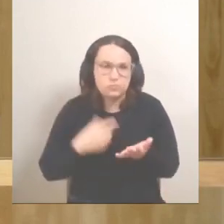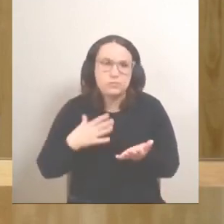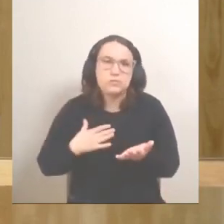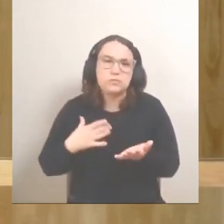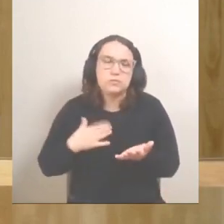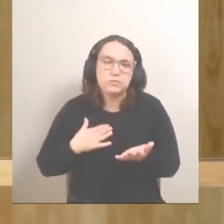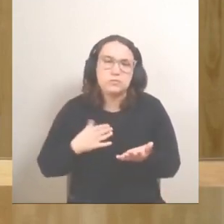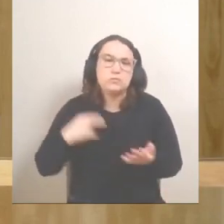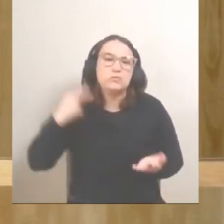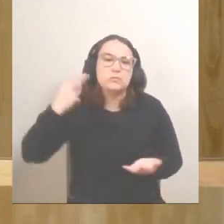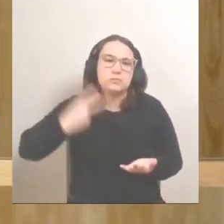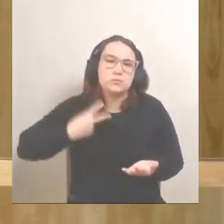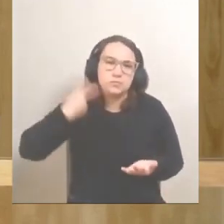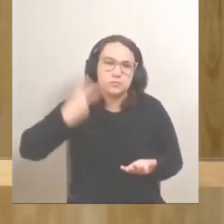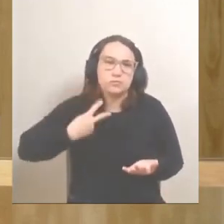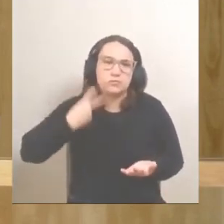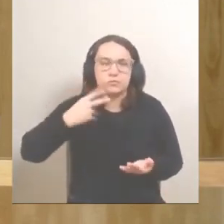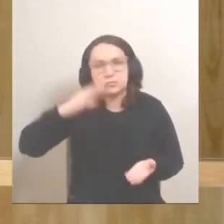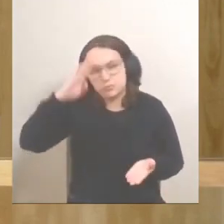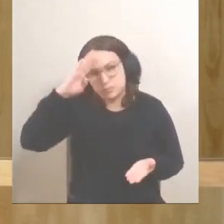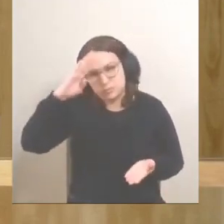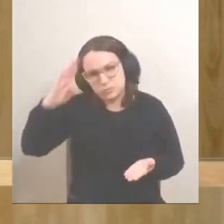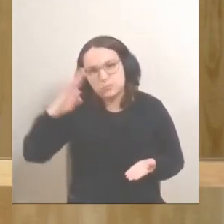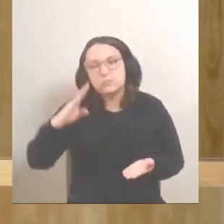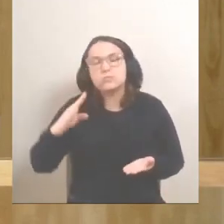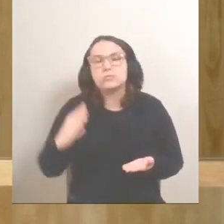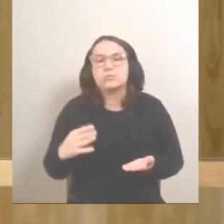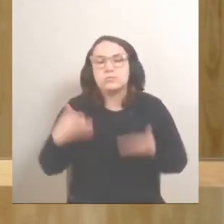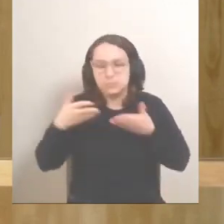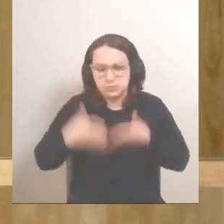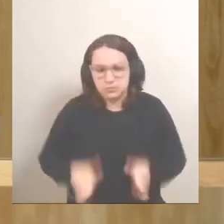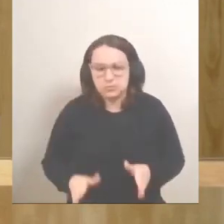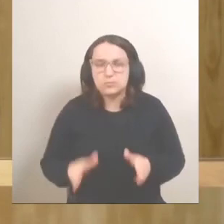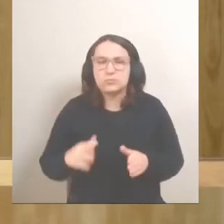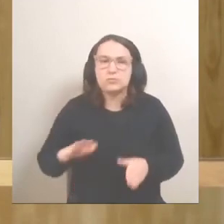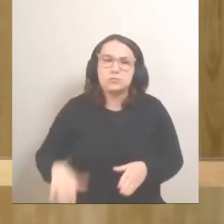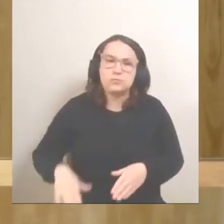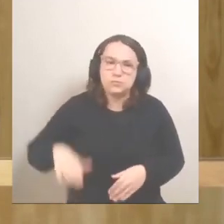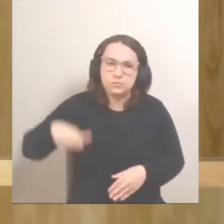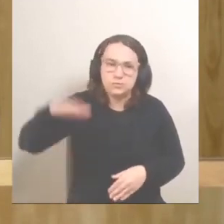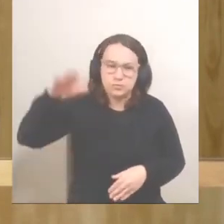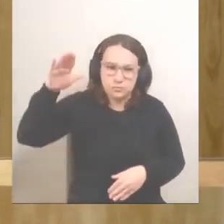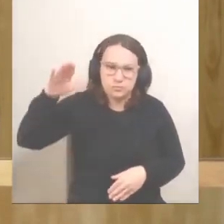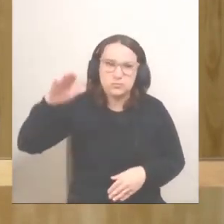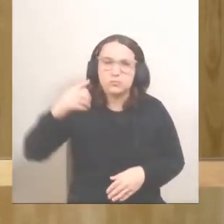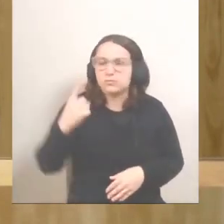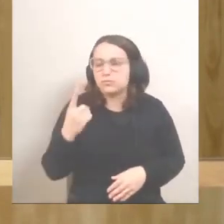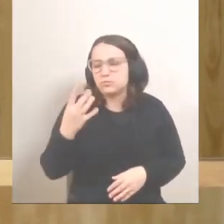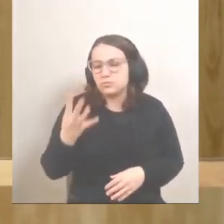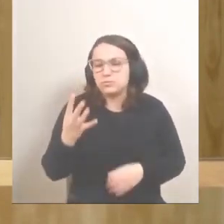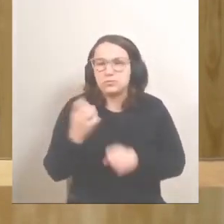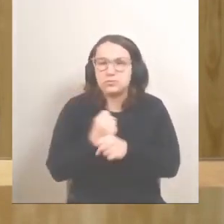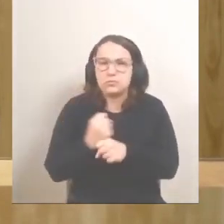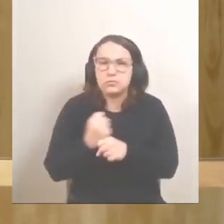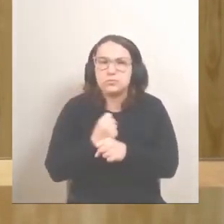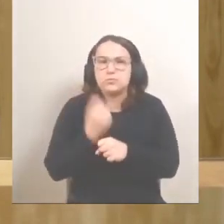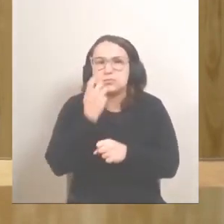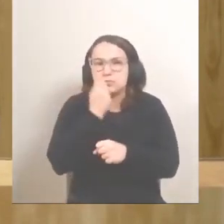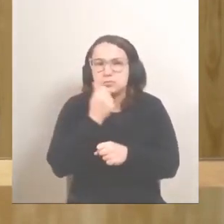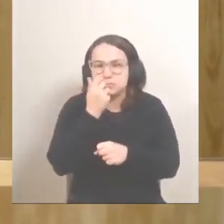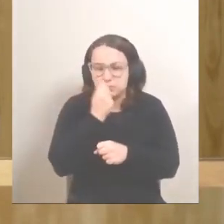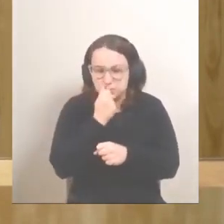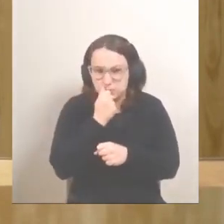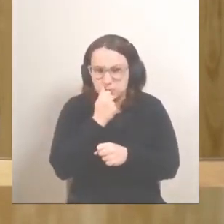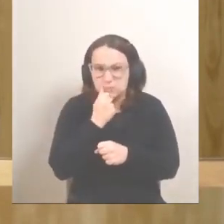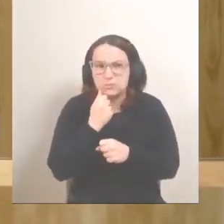enquanto vereadora, principalmente de alguém que nasceu e viveu por 14 anos no bairro do Limão,